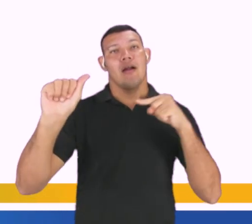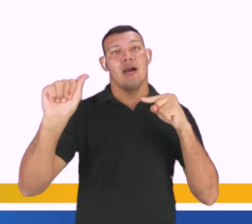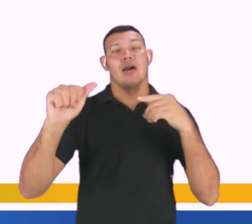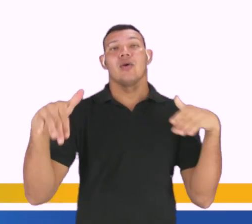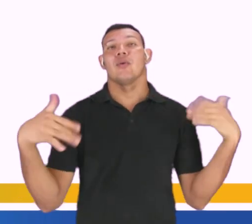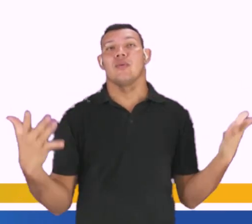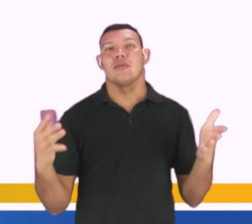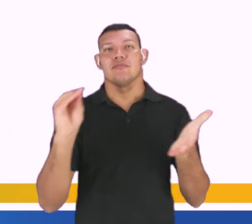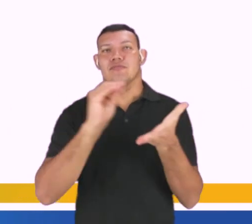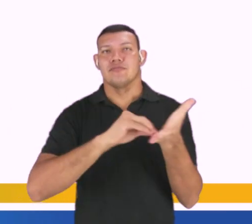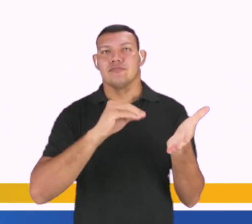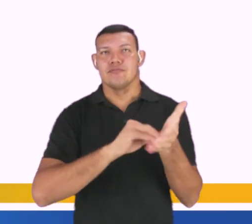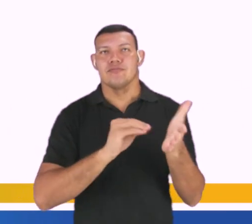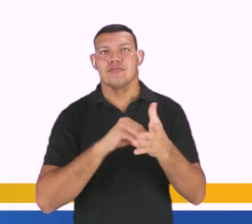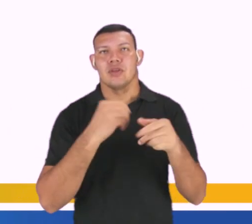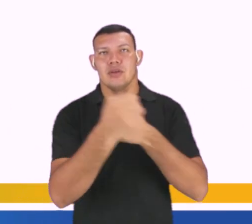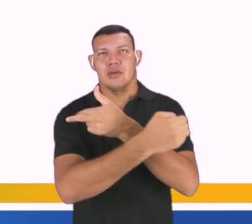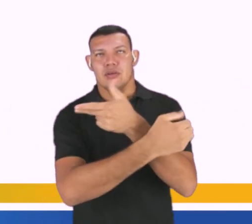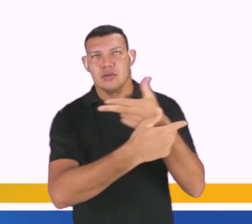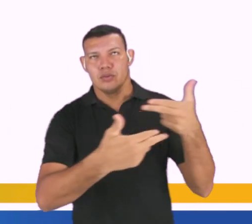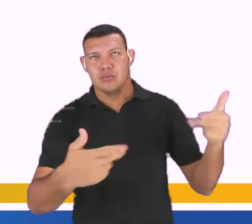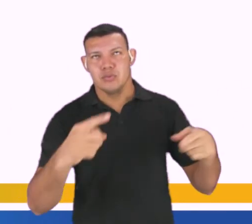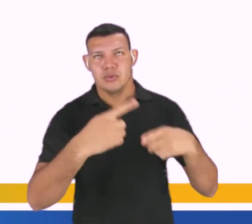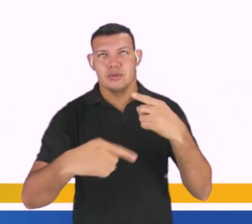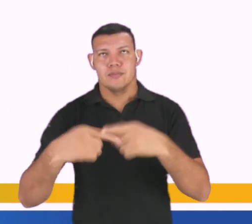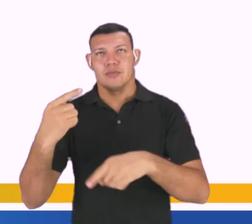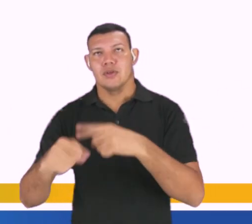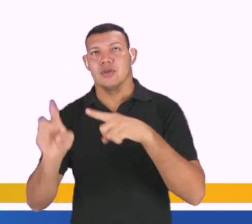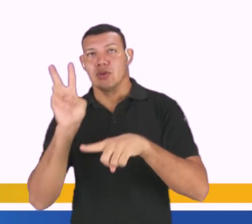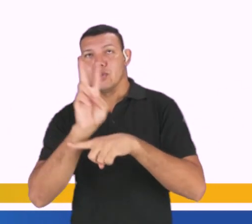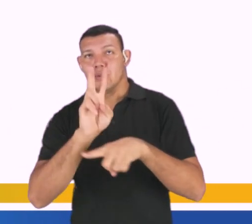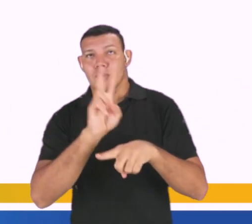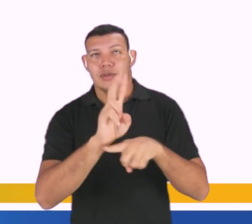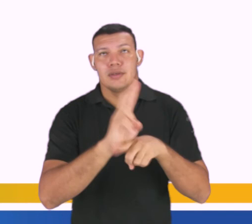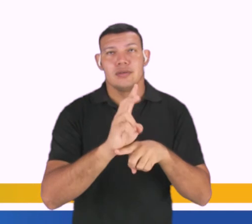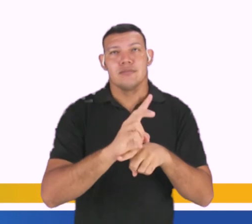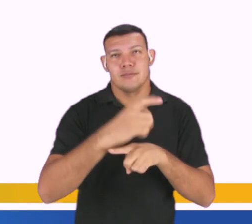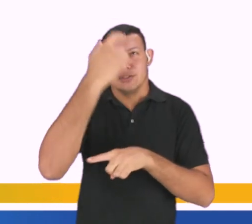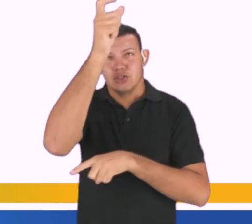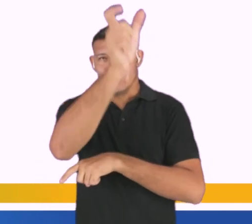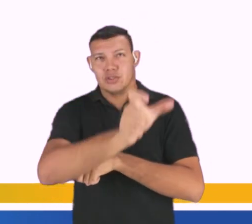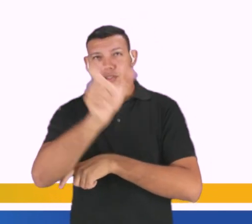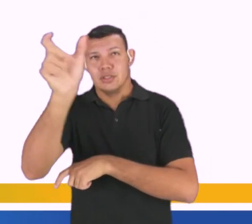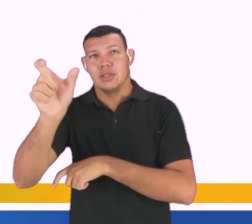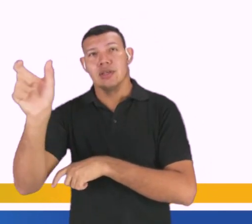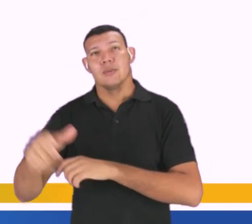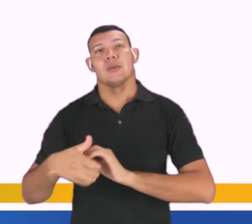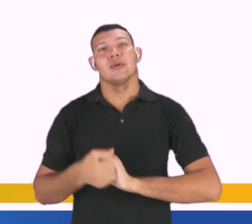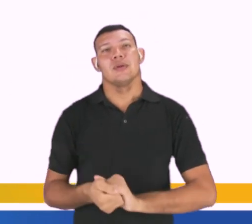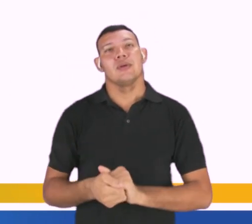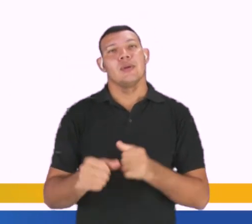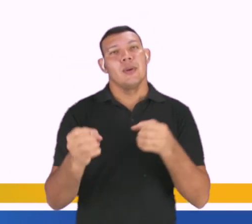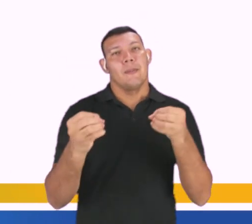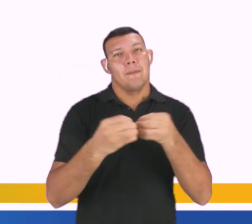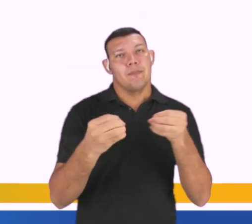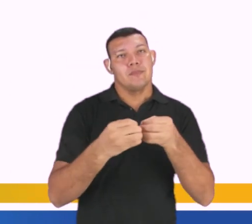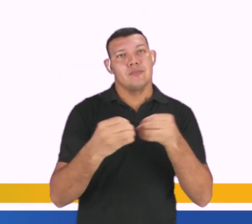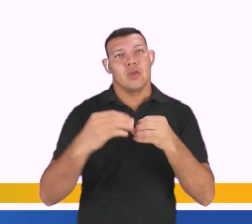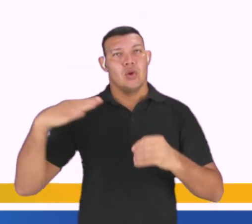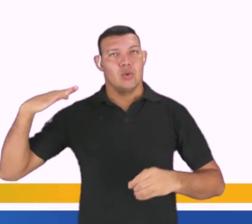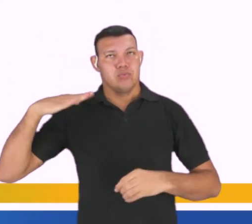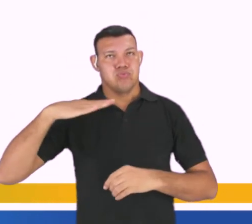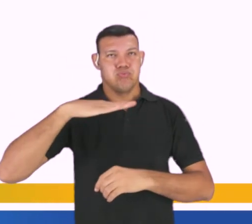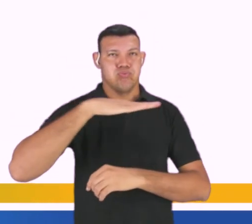de materiais de proteção individual para as pessoas próximas às caçambas. Letra B, o